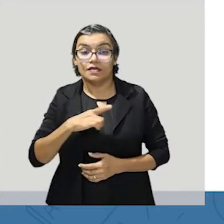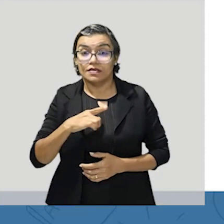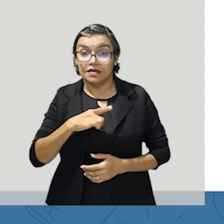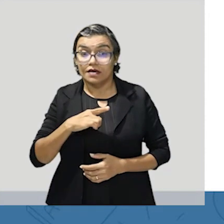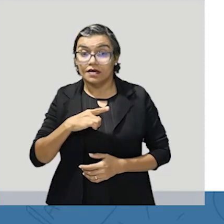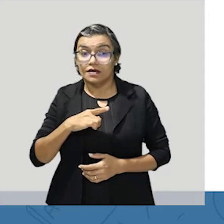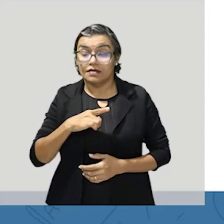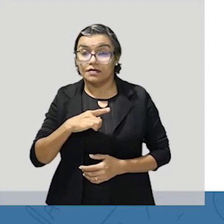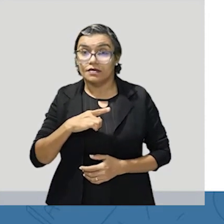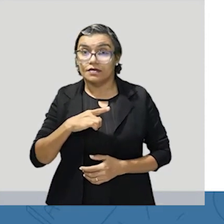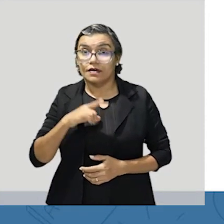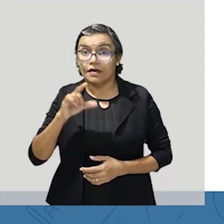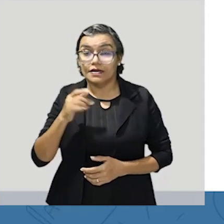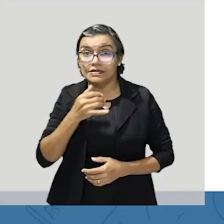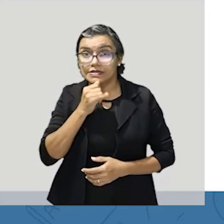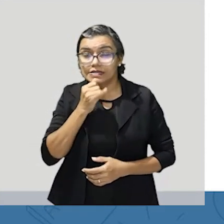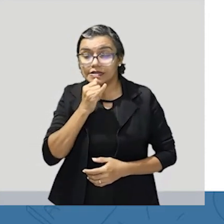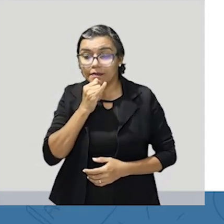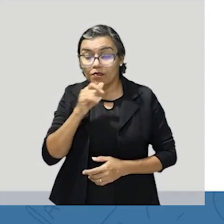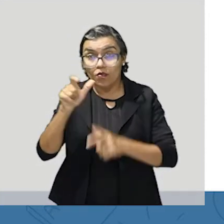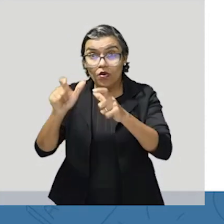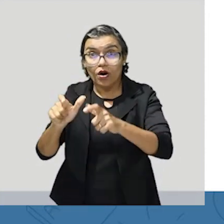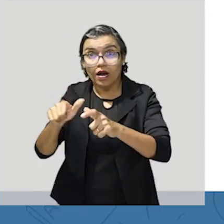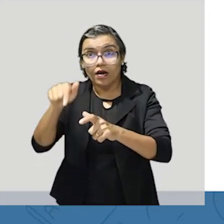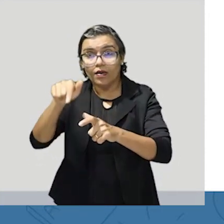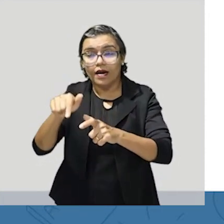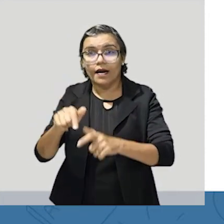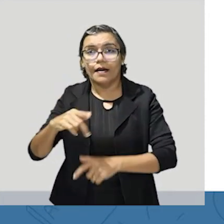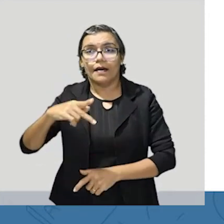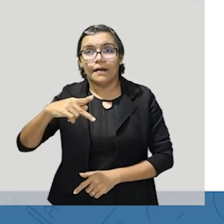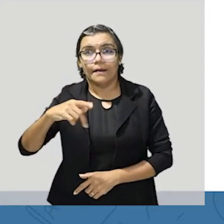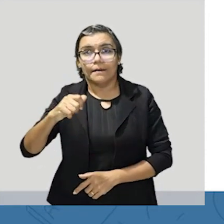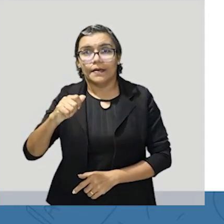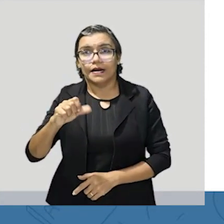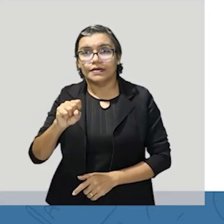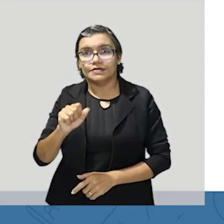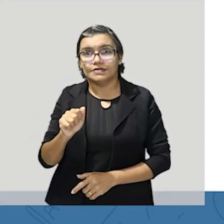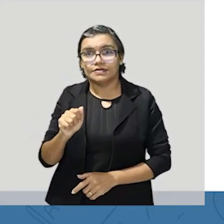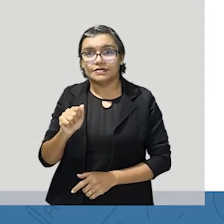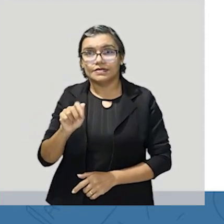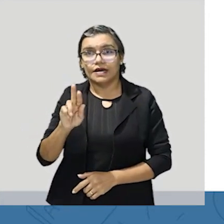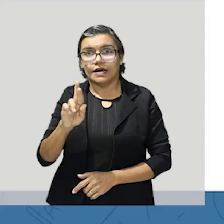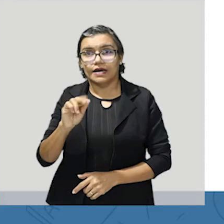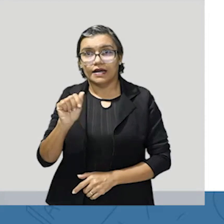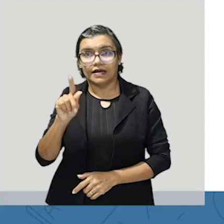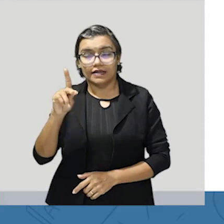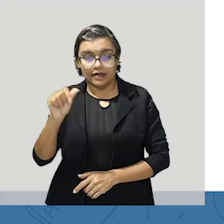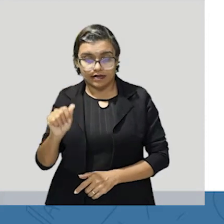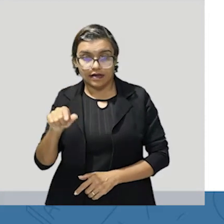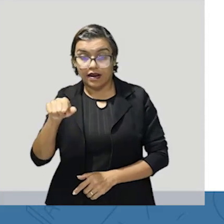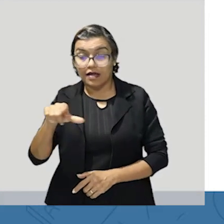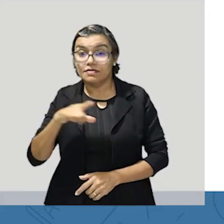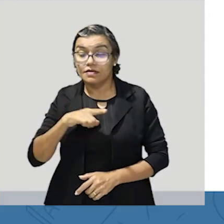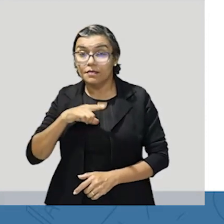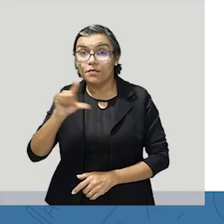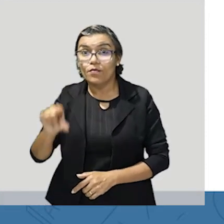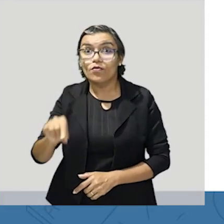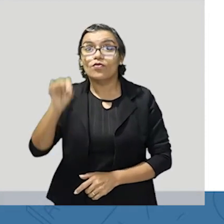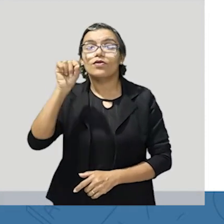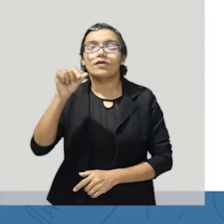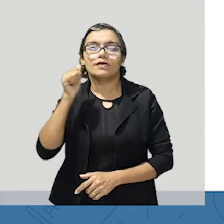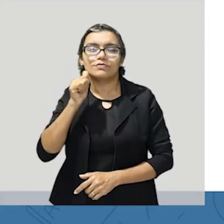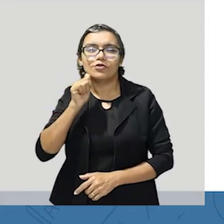mulher que eu vou escolher de menina de vir não quer sair a palavra divinização